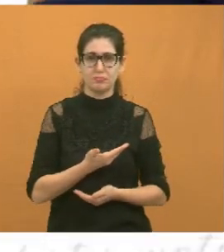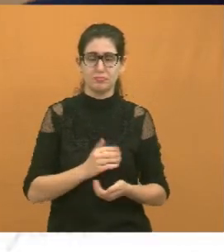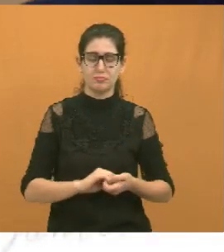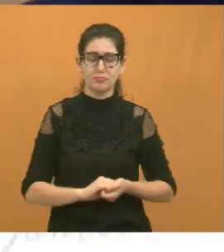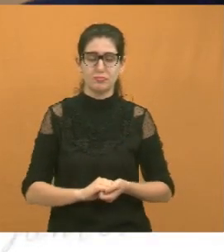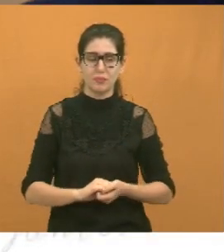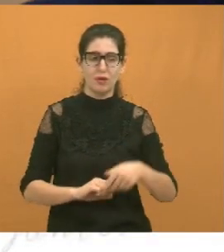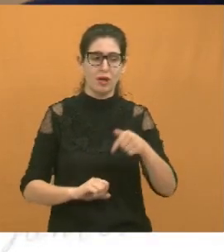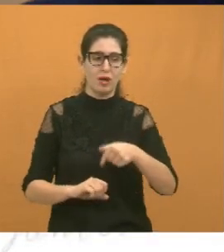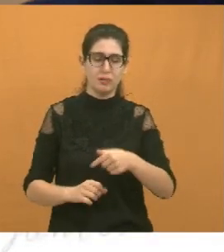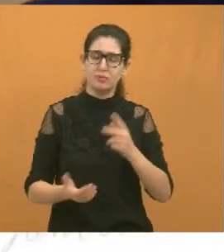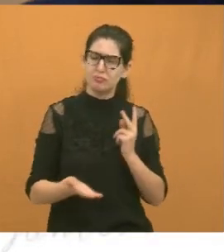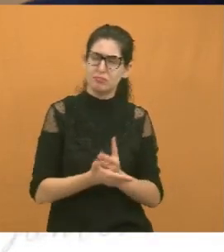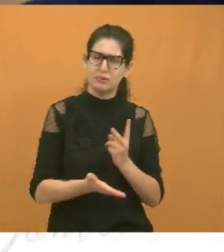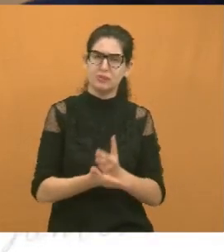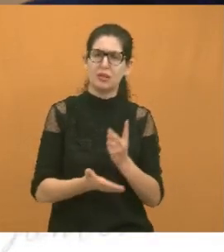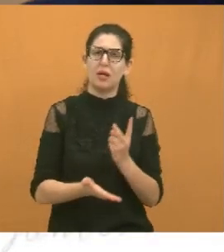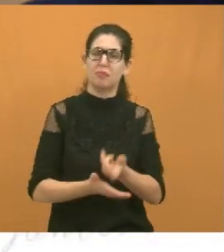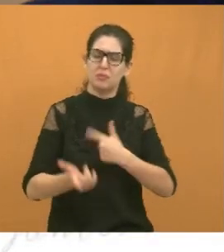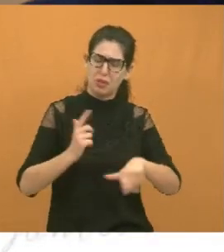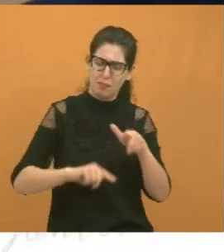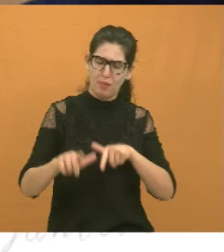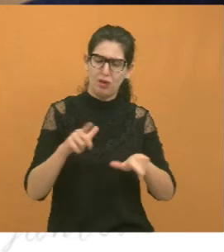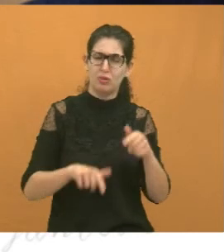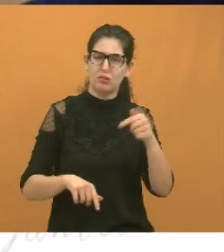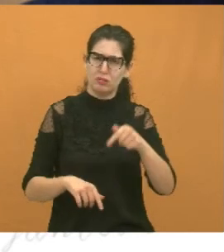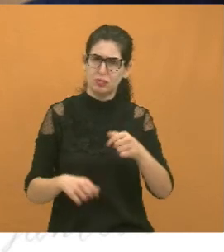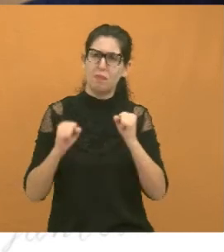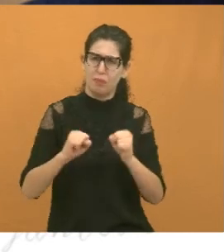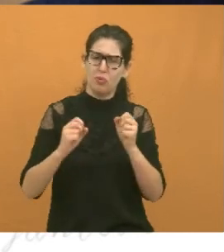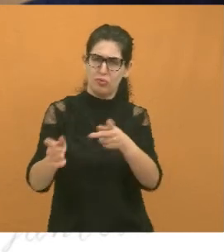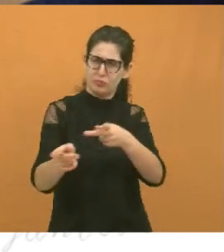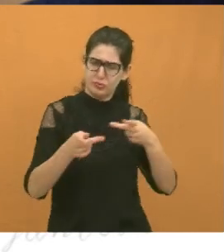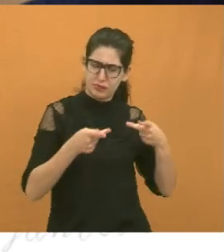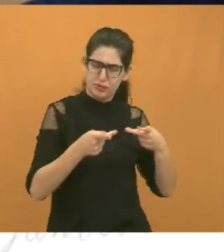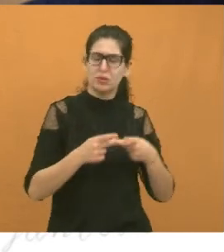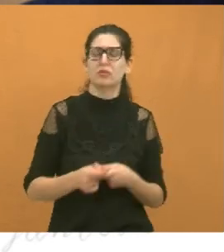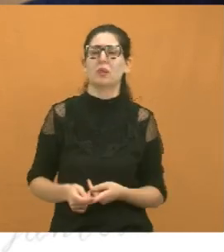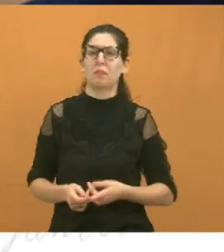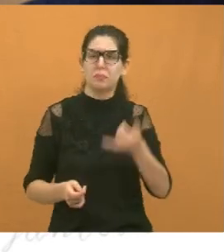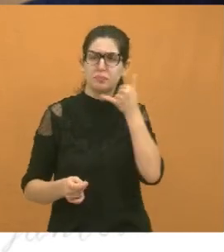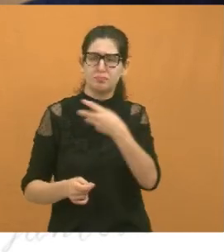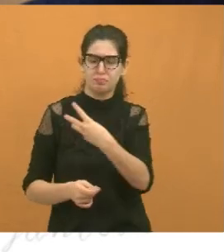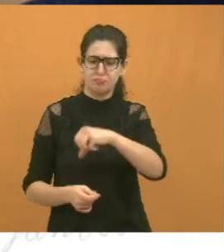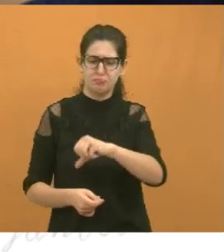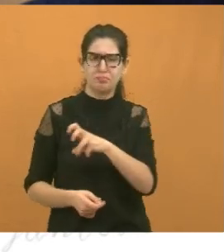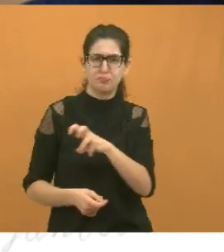Nosso gabinete está sempre à disposição da nossa população. Fica aí o nosso telefone,